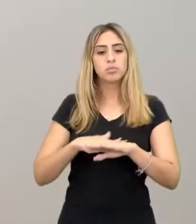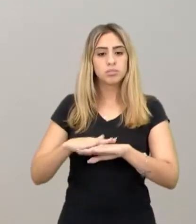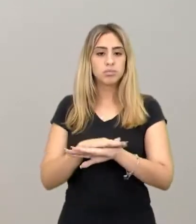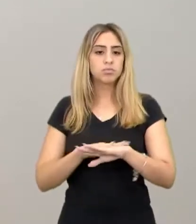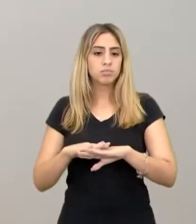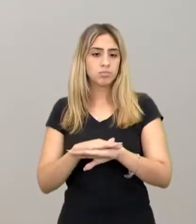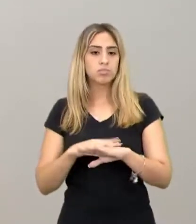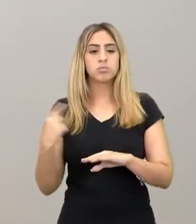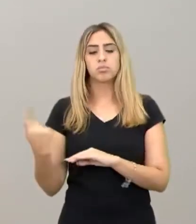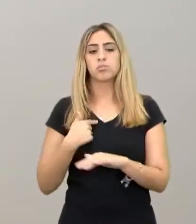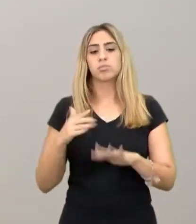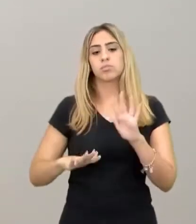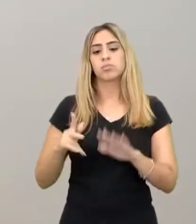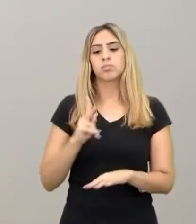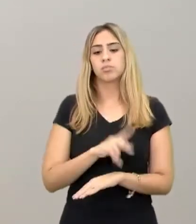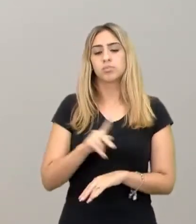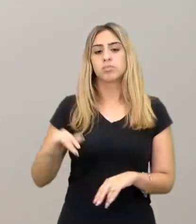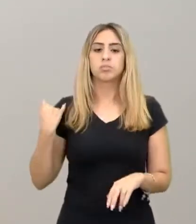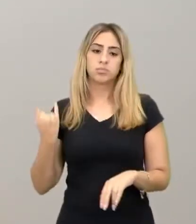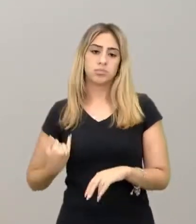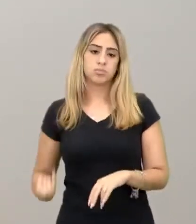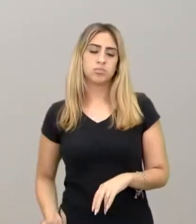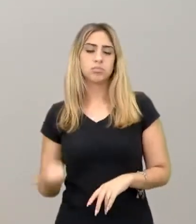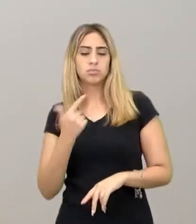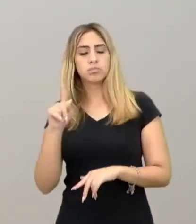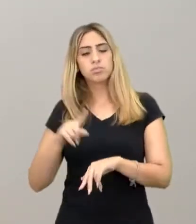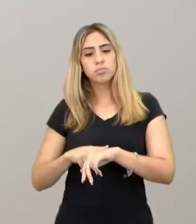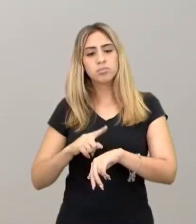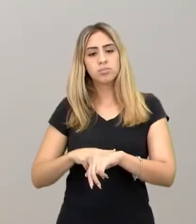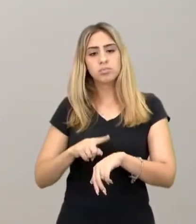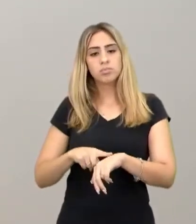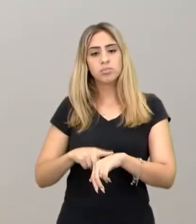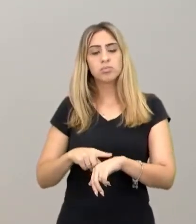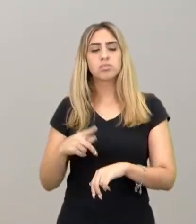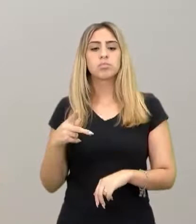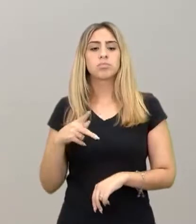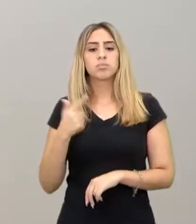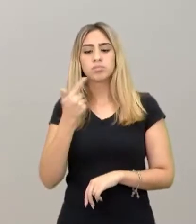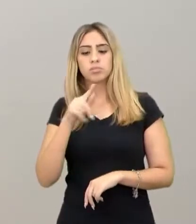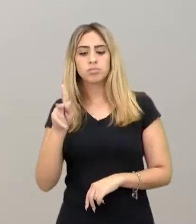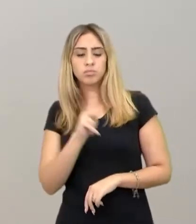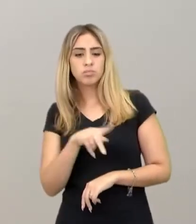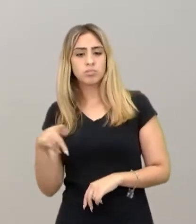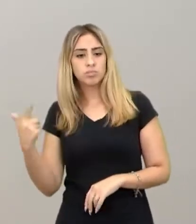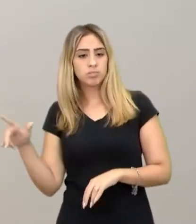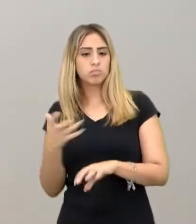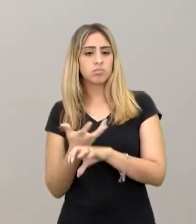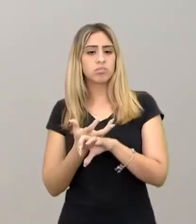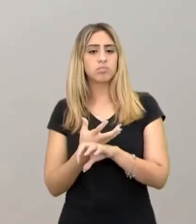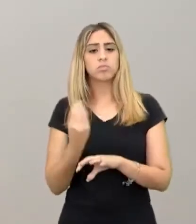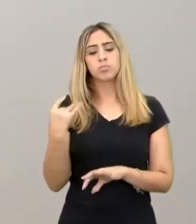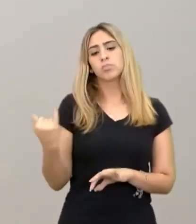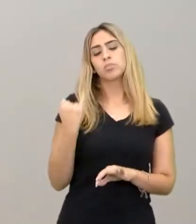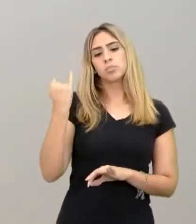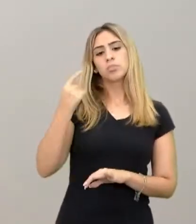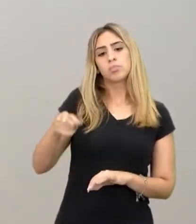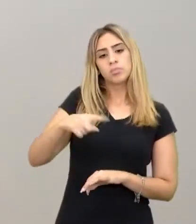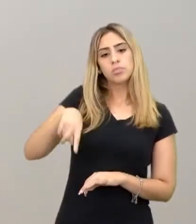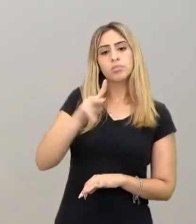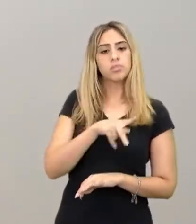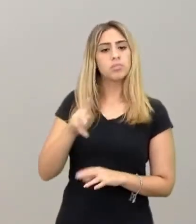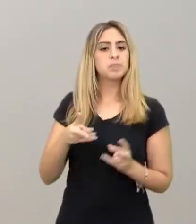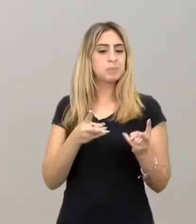Então, às vezes eu trago a professora Jennifer, em outros momentos posso trazer professores de outros componentes. É muito importante que os